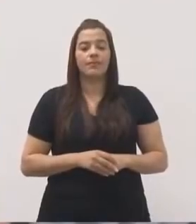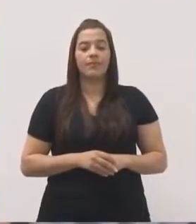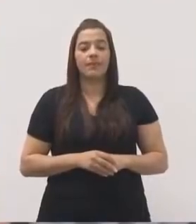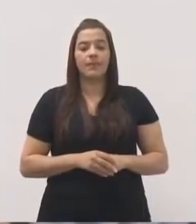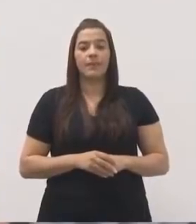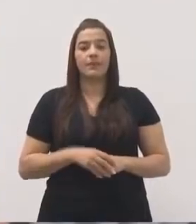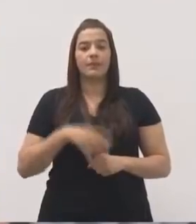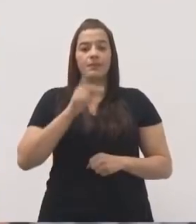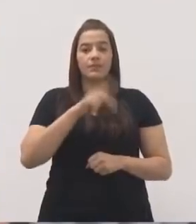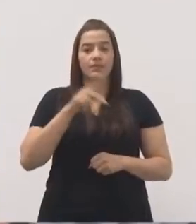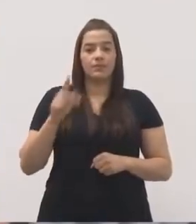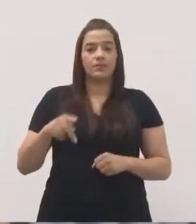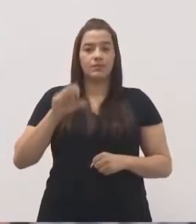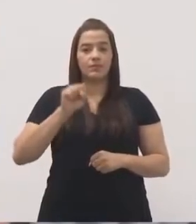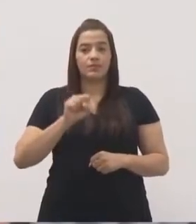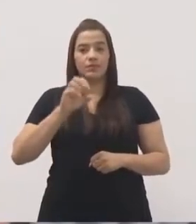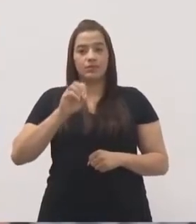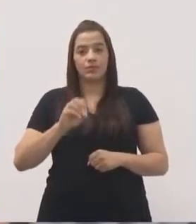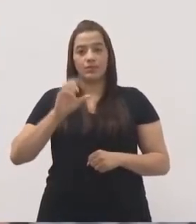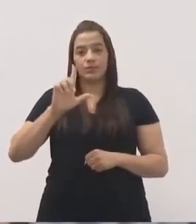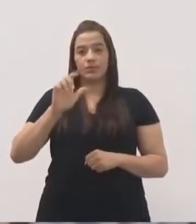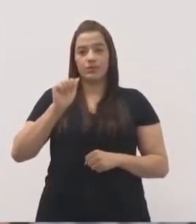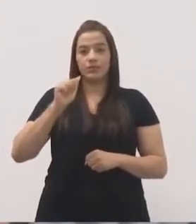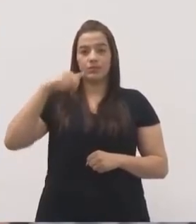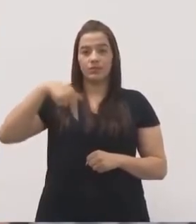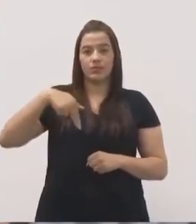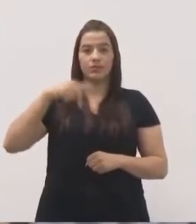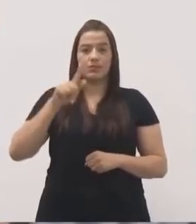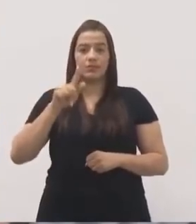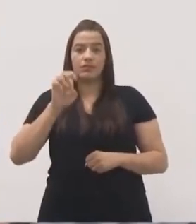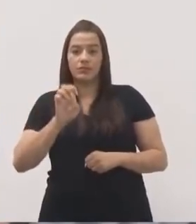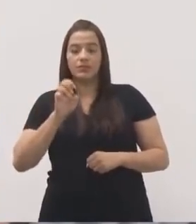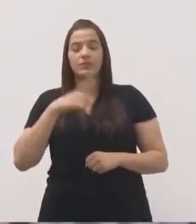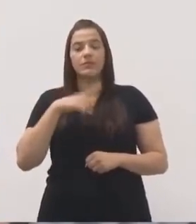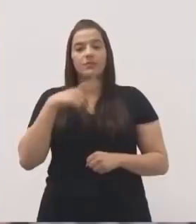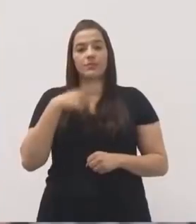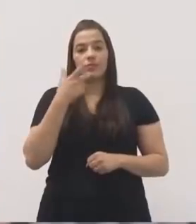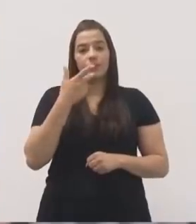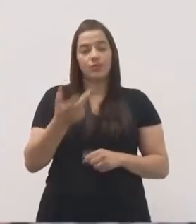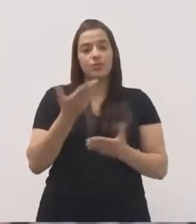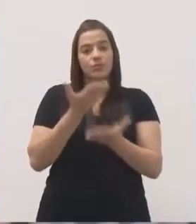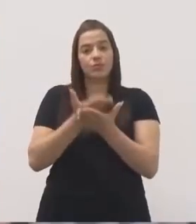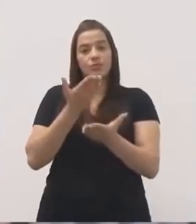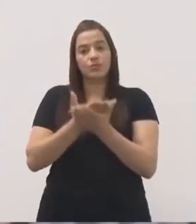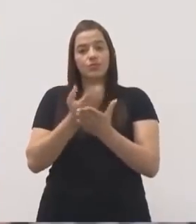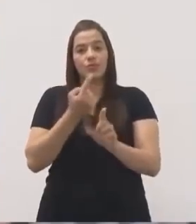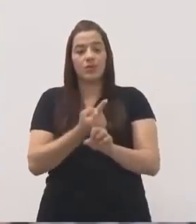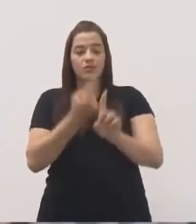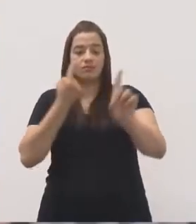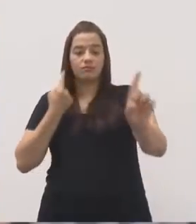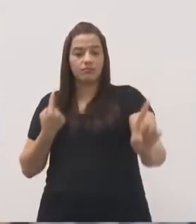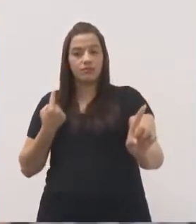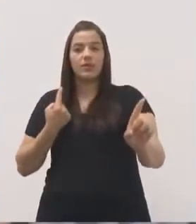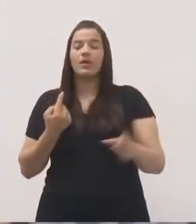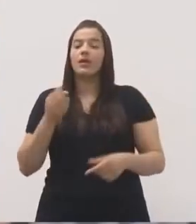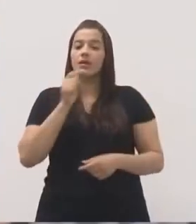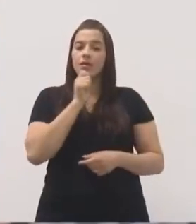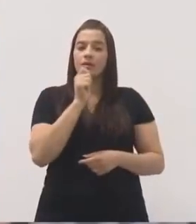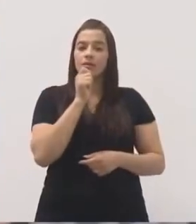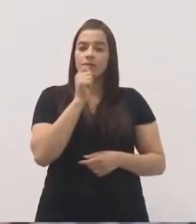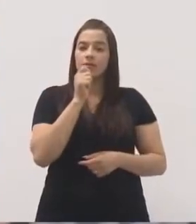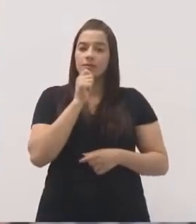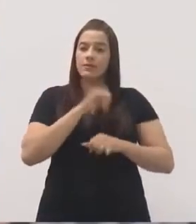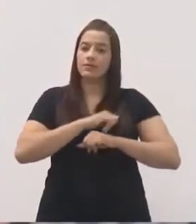Professora Solange perguntou, né, dos estudantes que estão remotos, né, professora? Ainda não foi divulgado para a gente